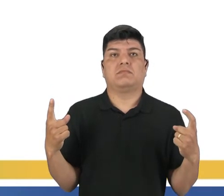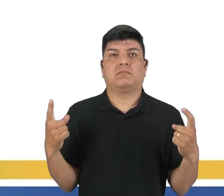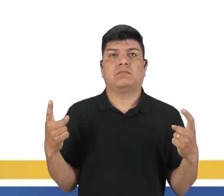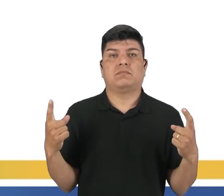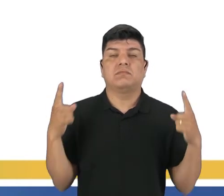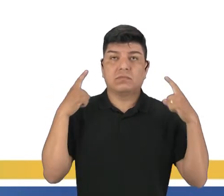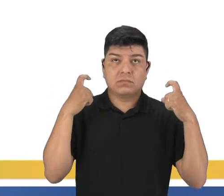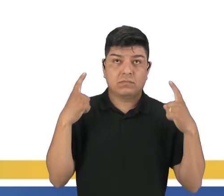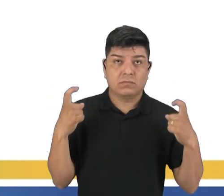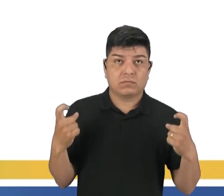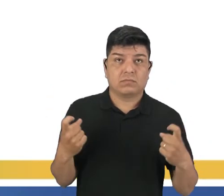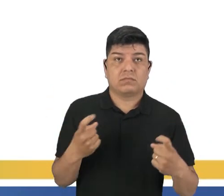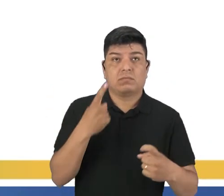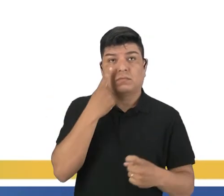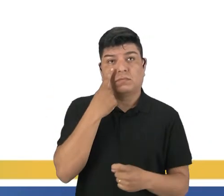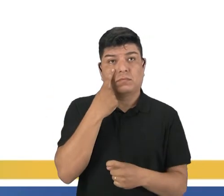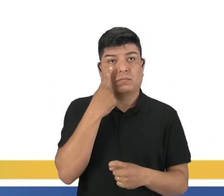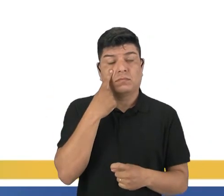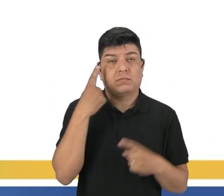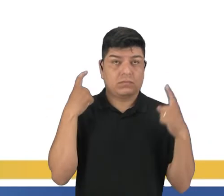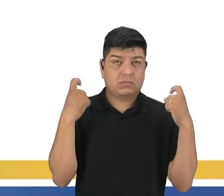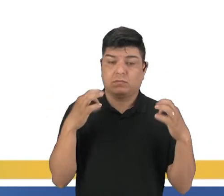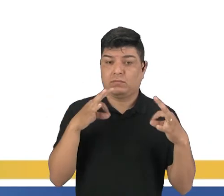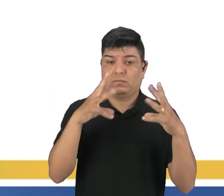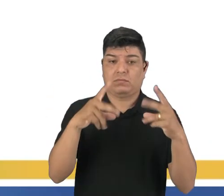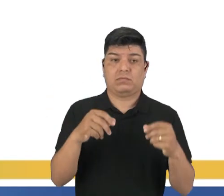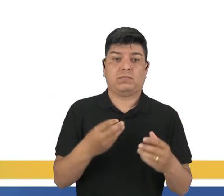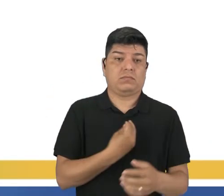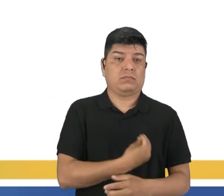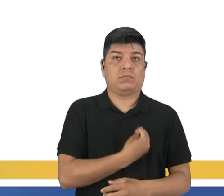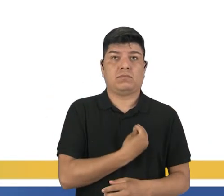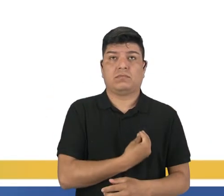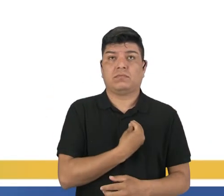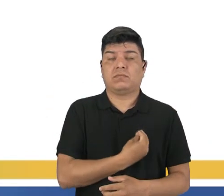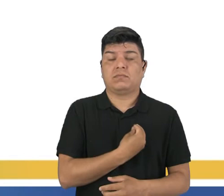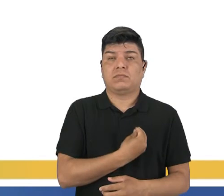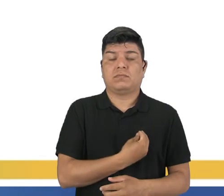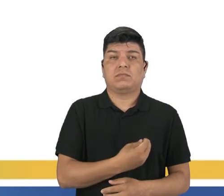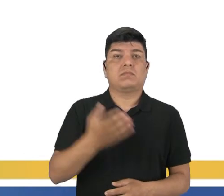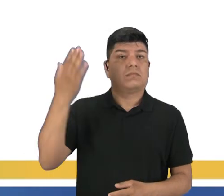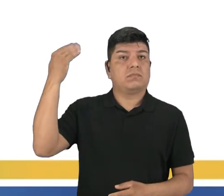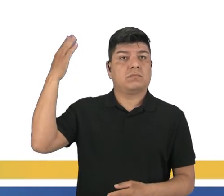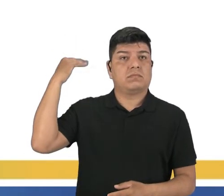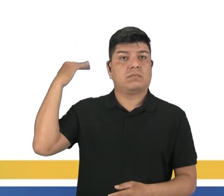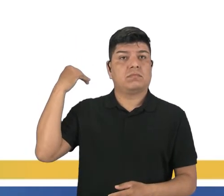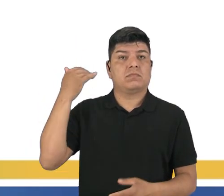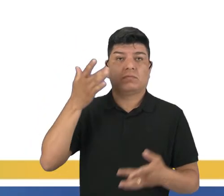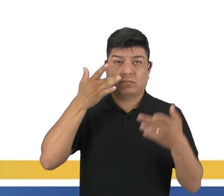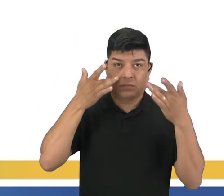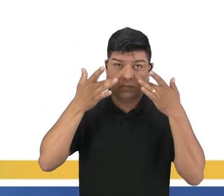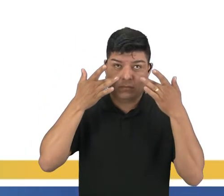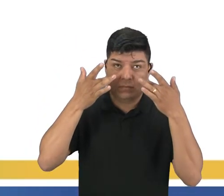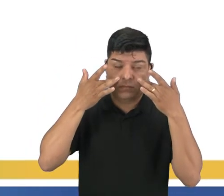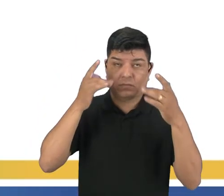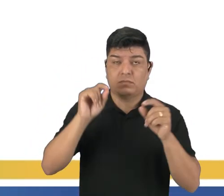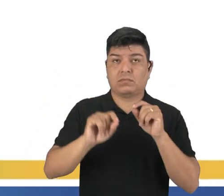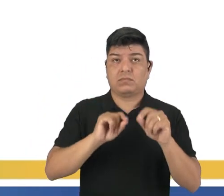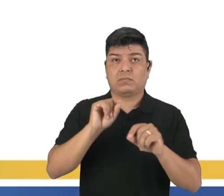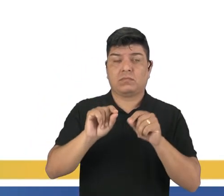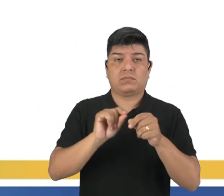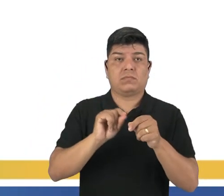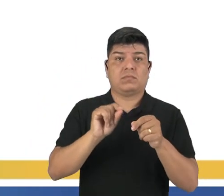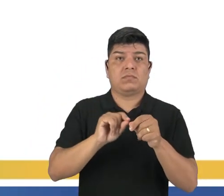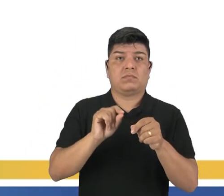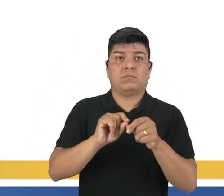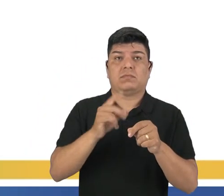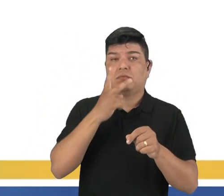a acústica, né, você vê que o som está em todos os lugares. E aí, né, na época, nessa encenação, que o teatro era feito